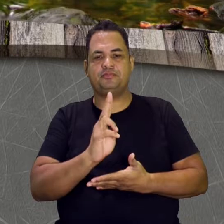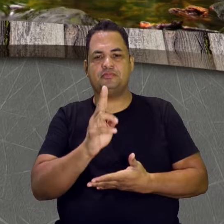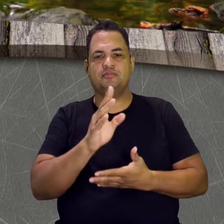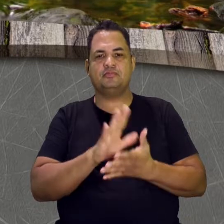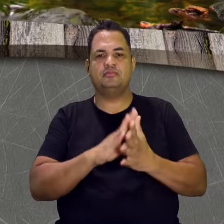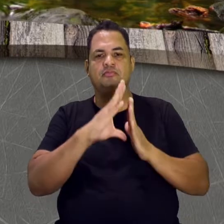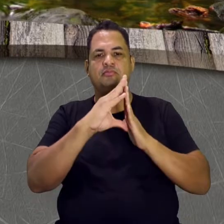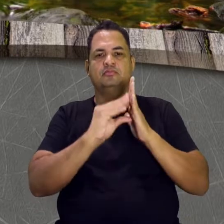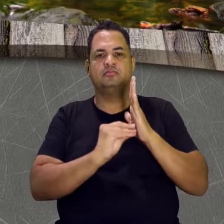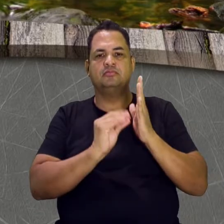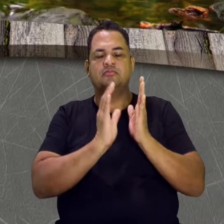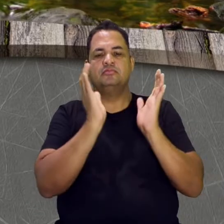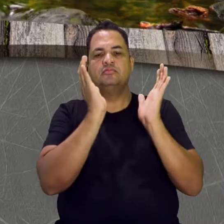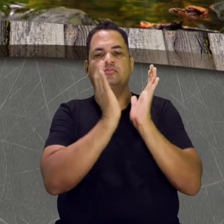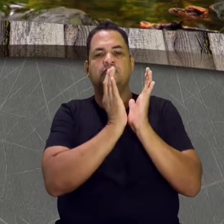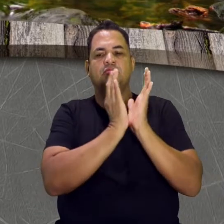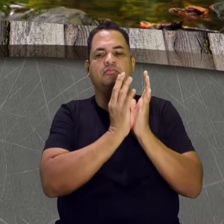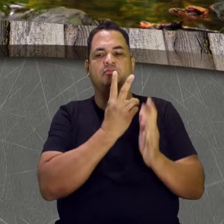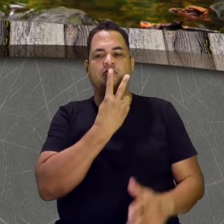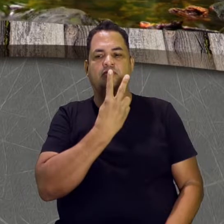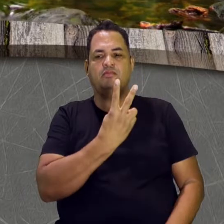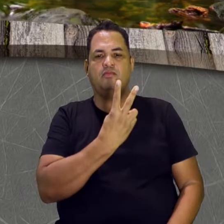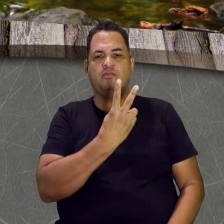ao nosso conteúdo aqui da unidade